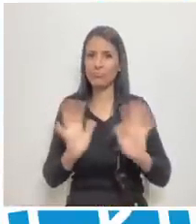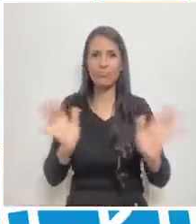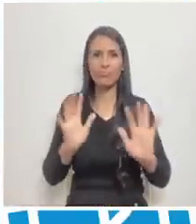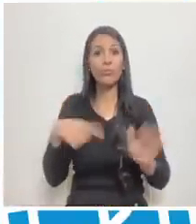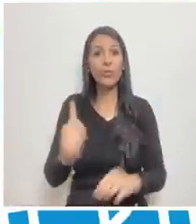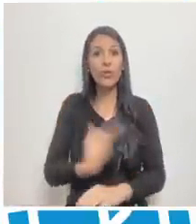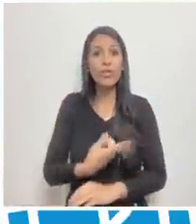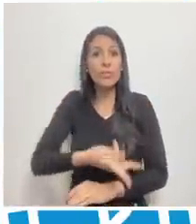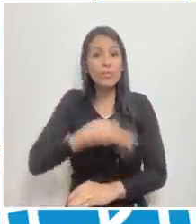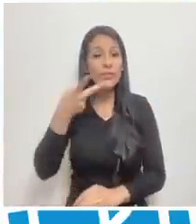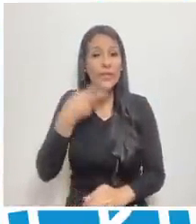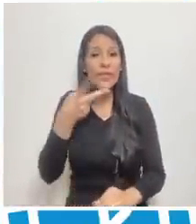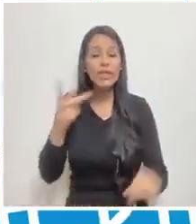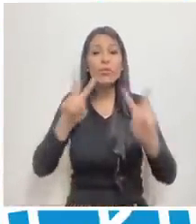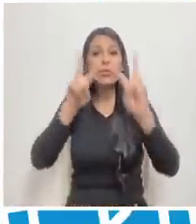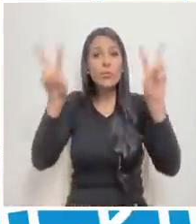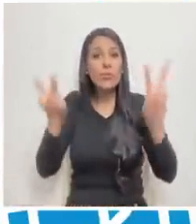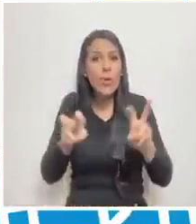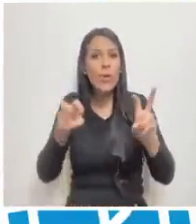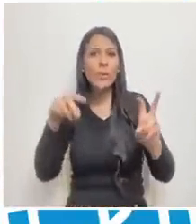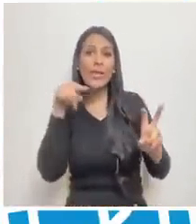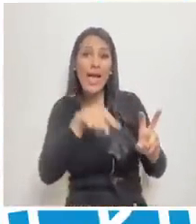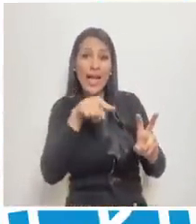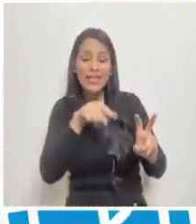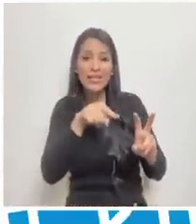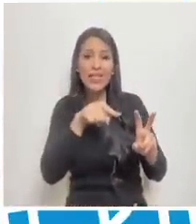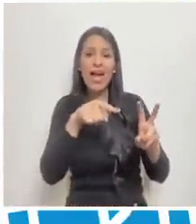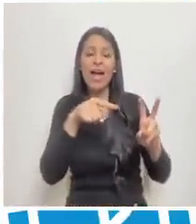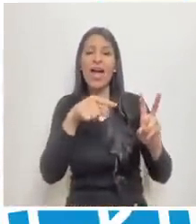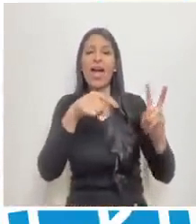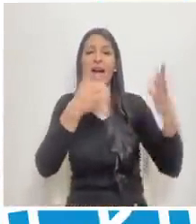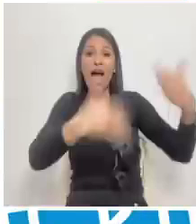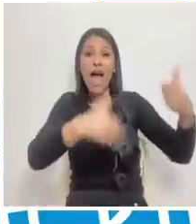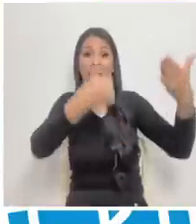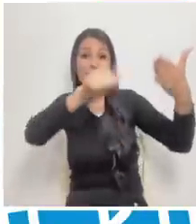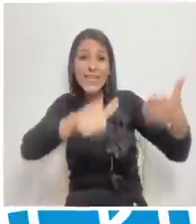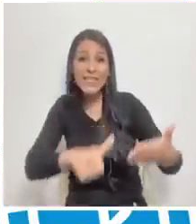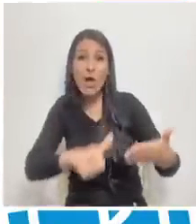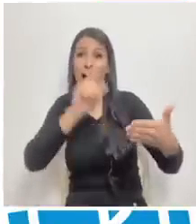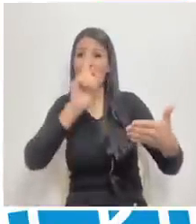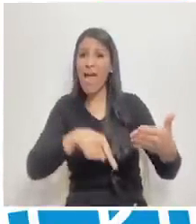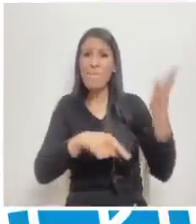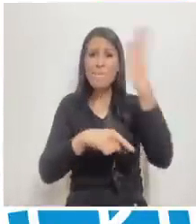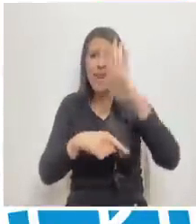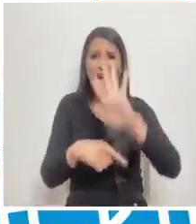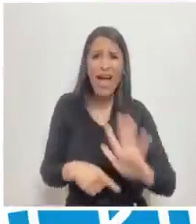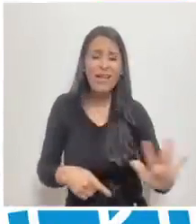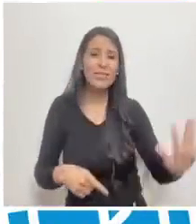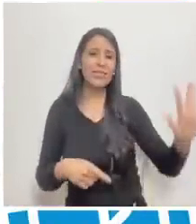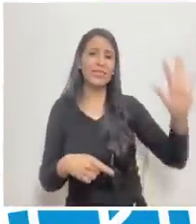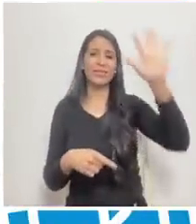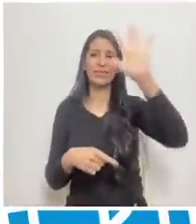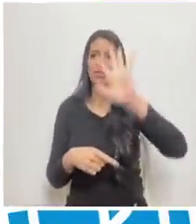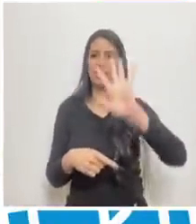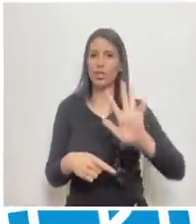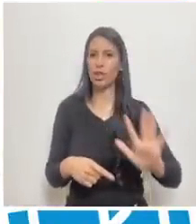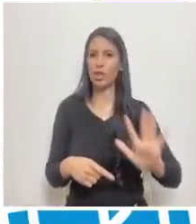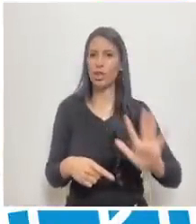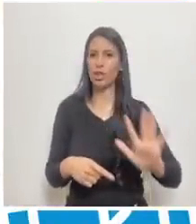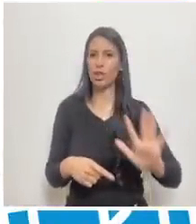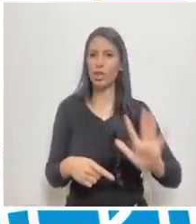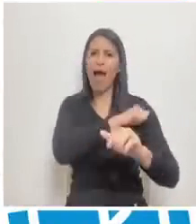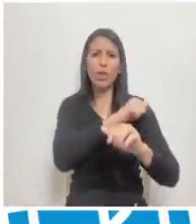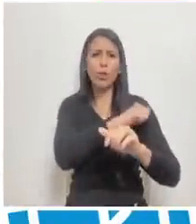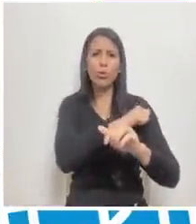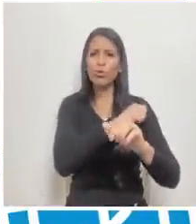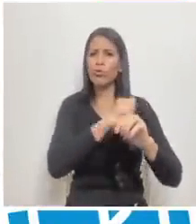que é a avaliação, que é uma avaliação educacional em larga escala, né, de todos os estudantes do país. Então, nesse